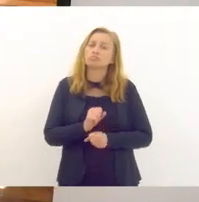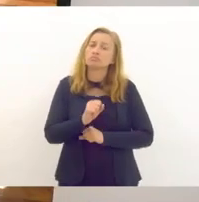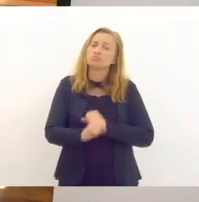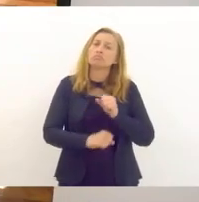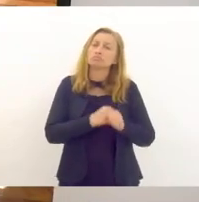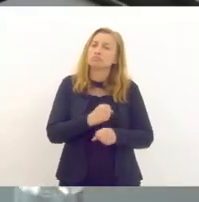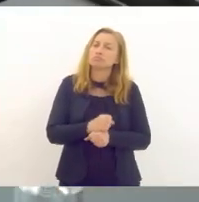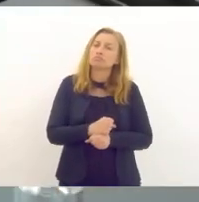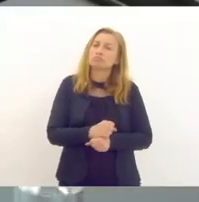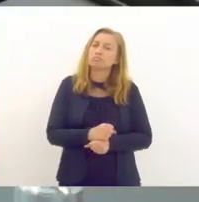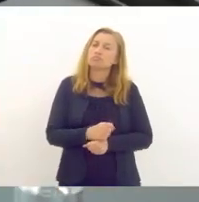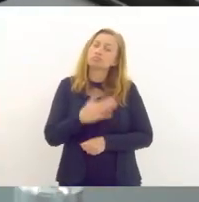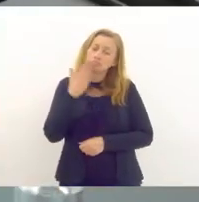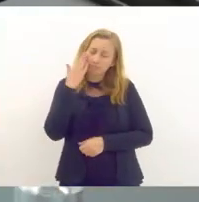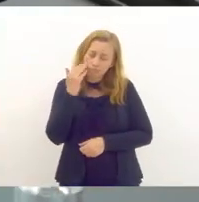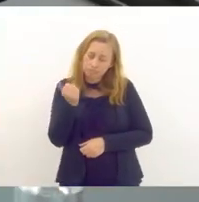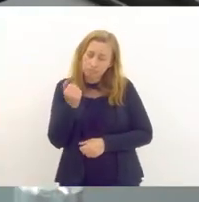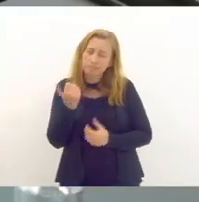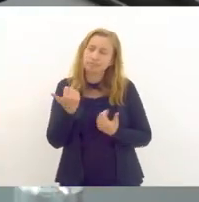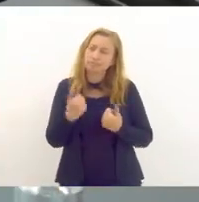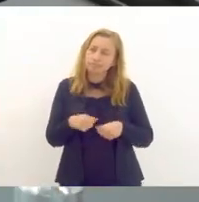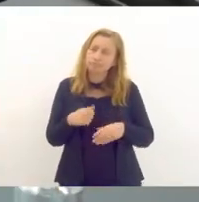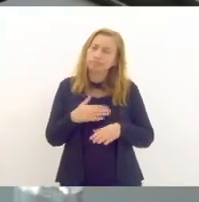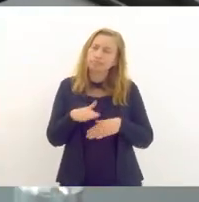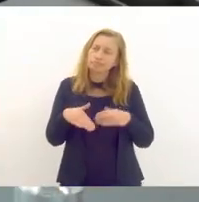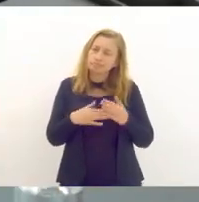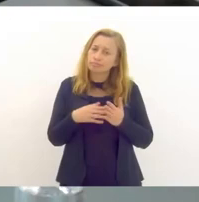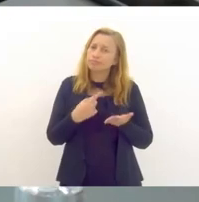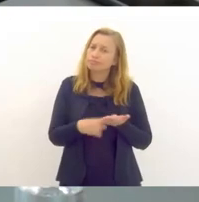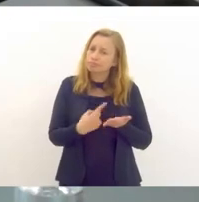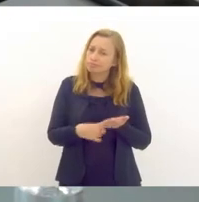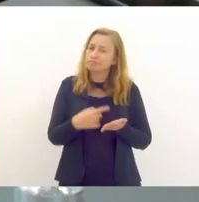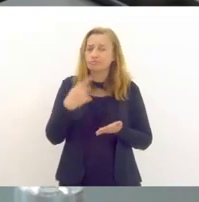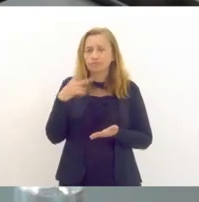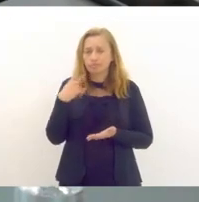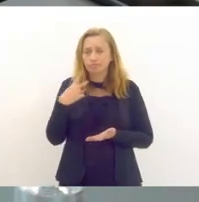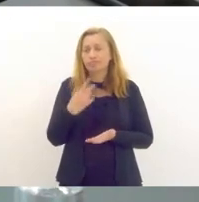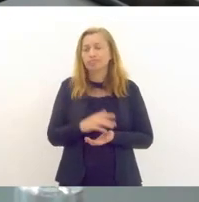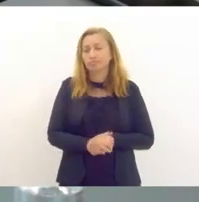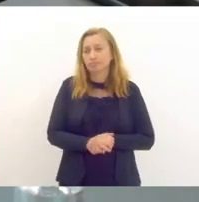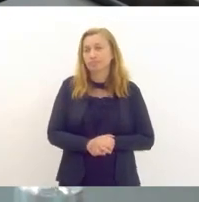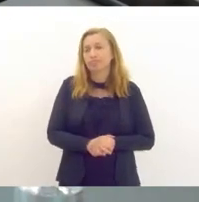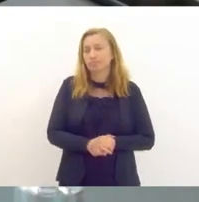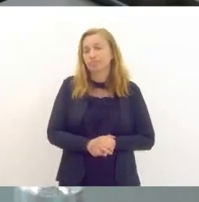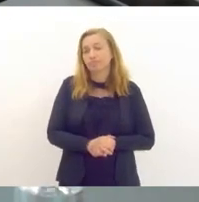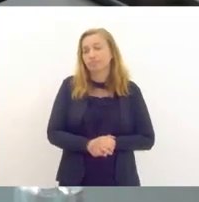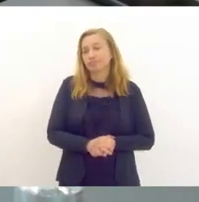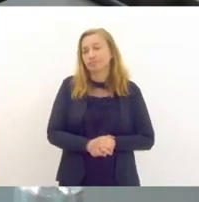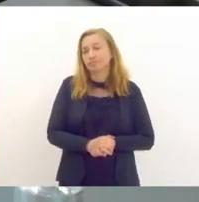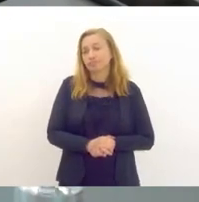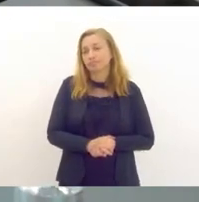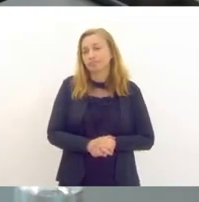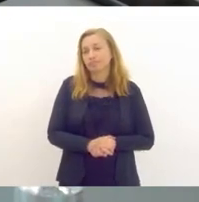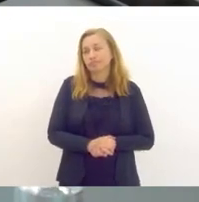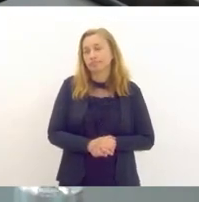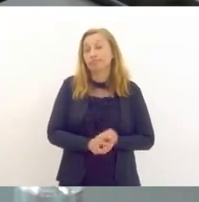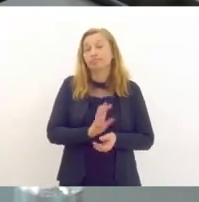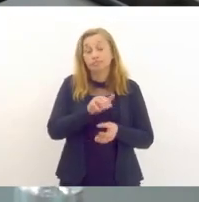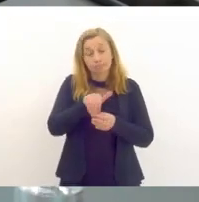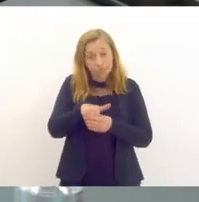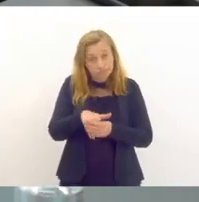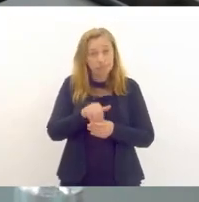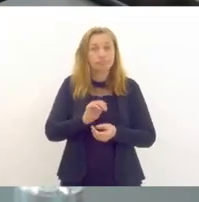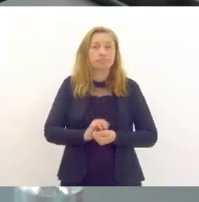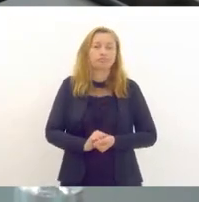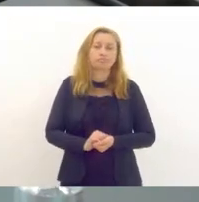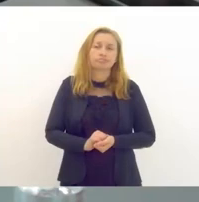vem e a gente sabe que ele precisa de todo um acordo político para que a gente falte e volte